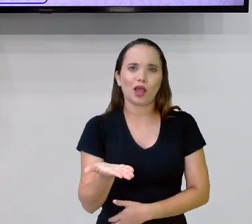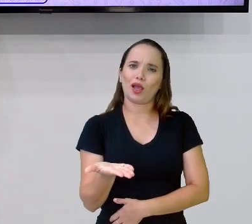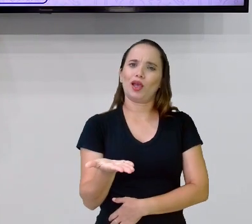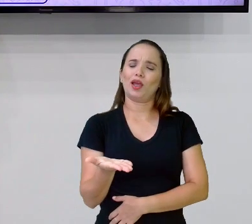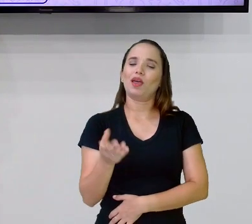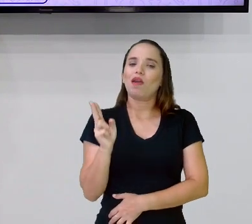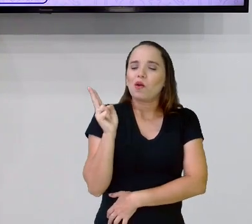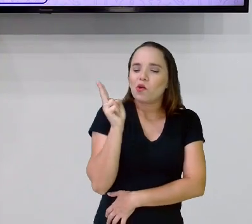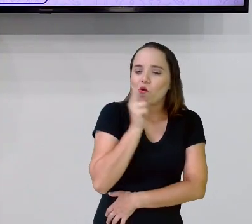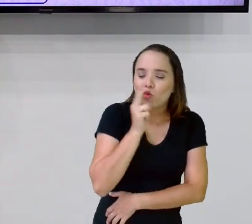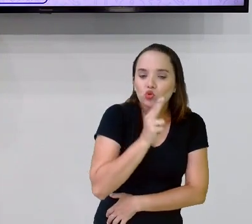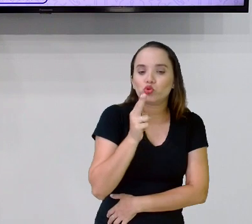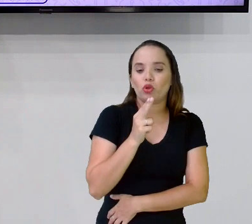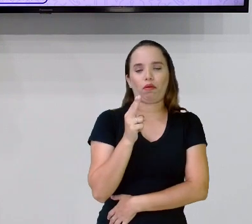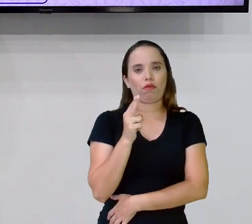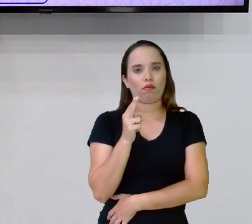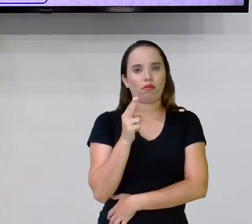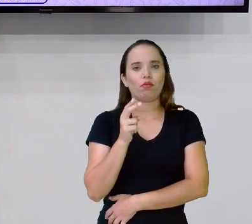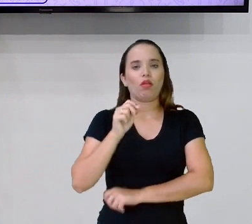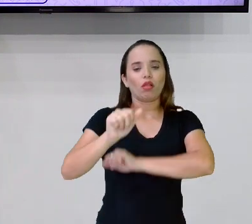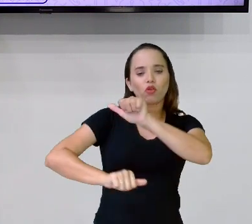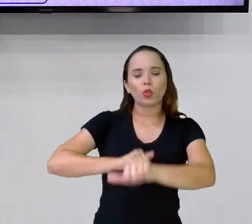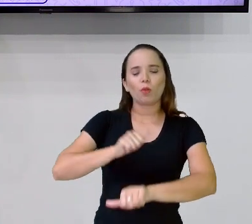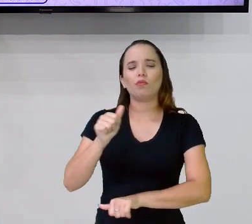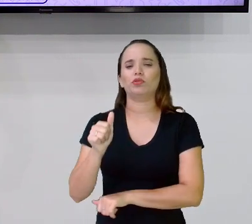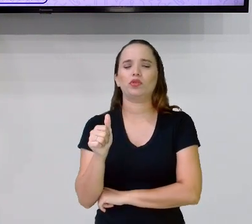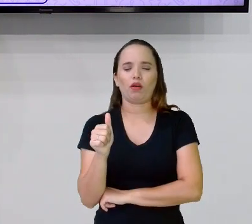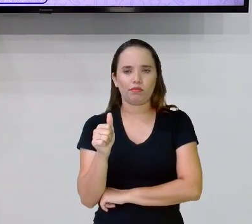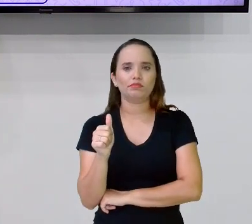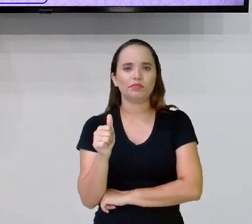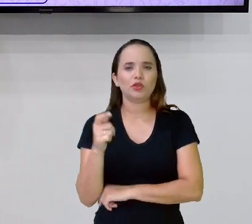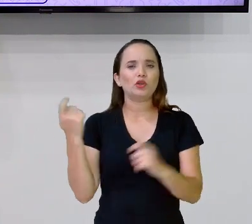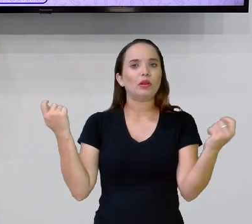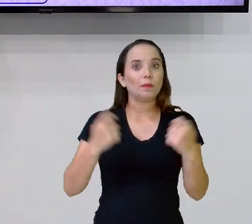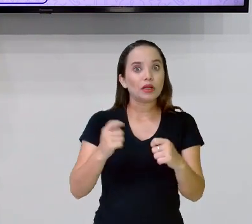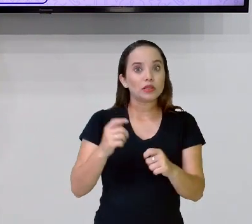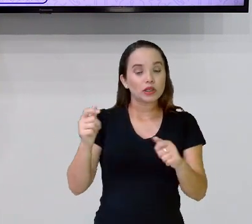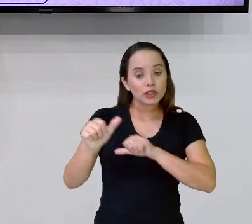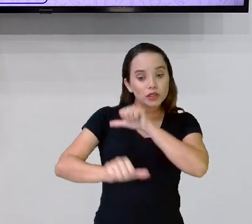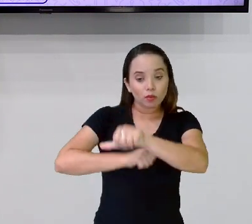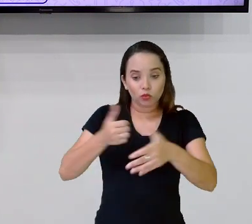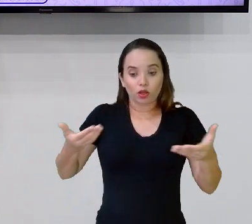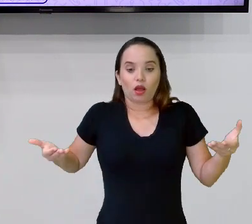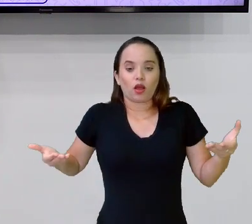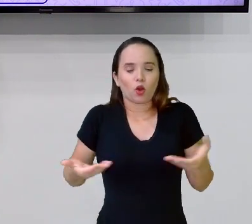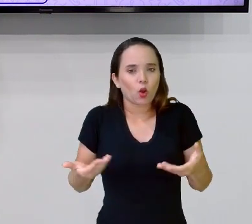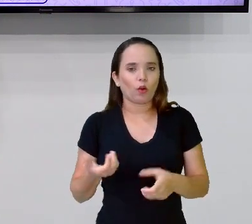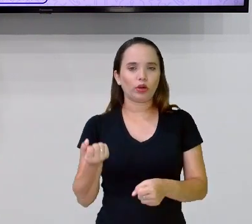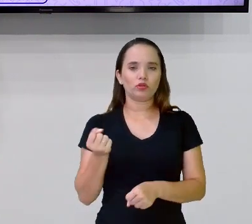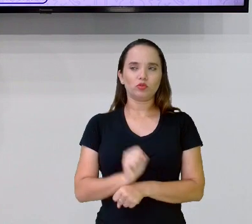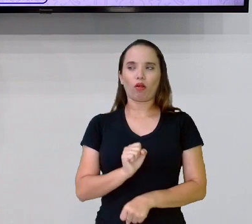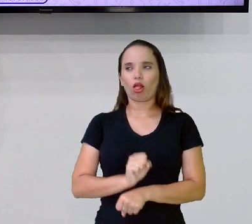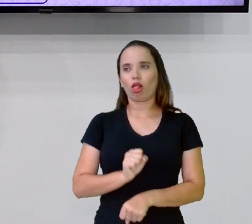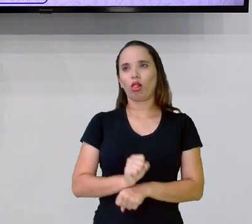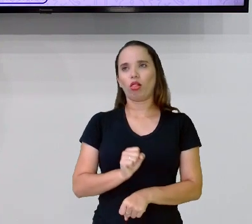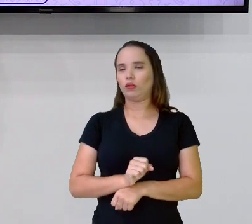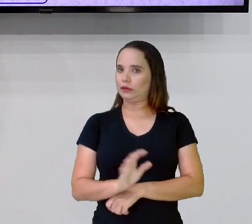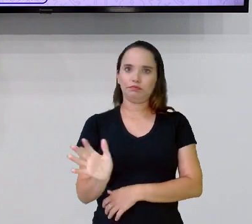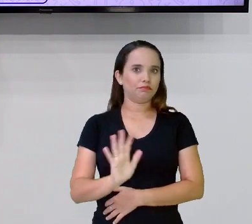urgência, né, de mudança, a gente precisa fazer agora. não dá para esperar mais, né? Porque a